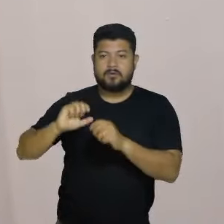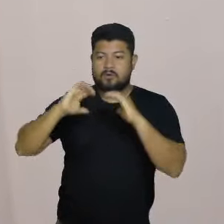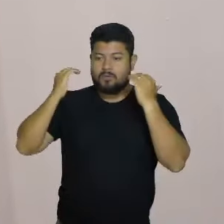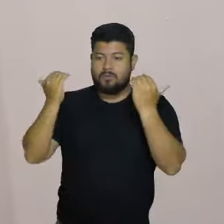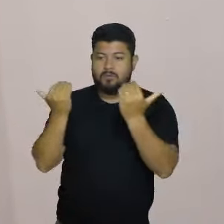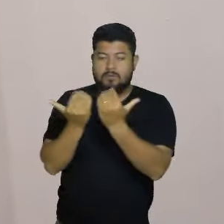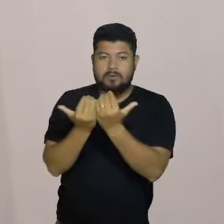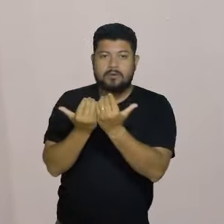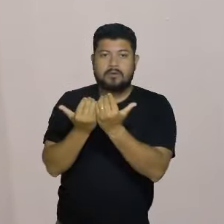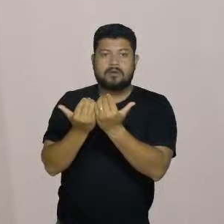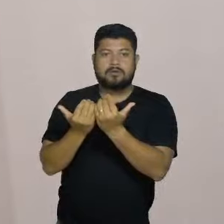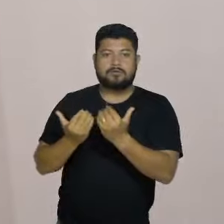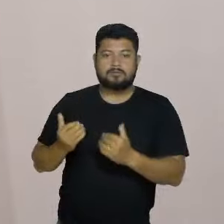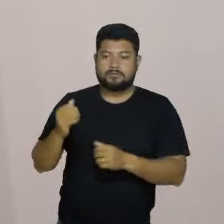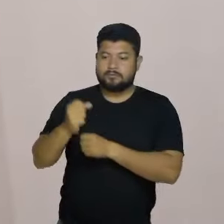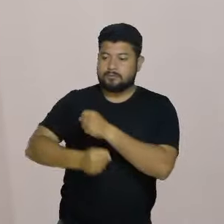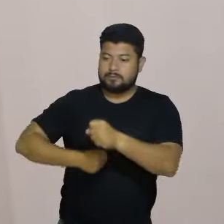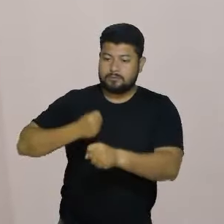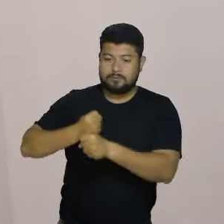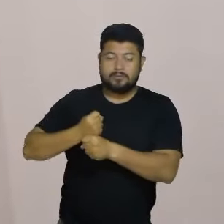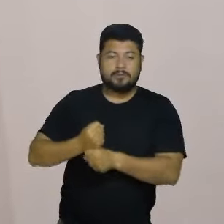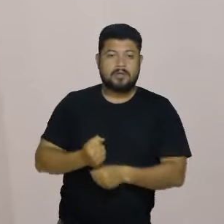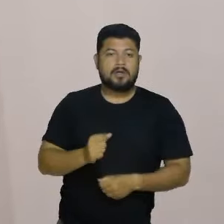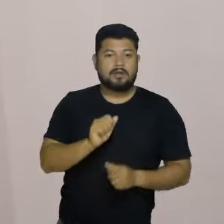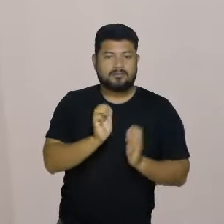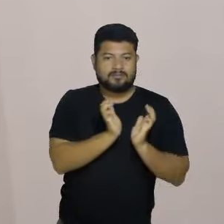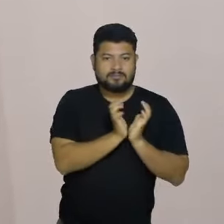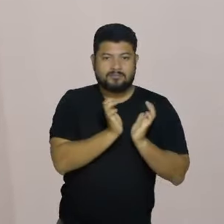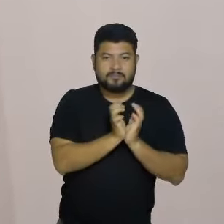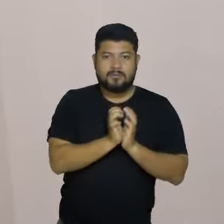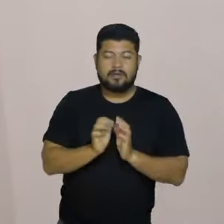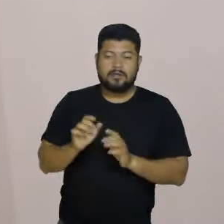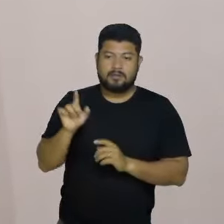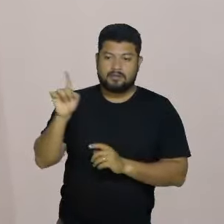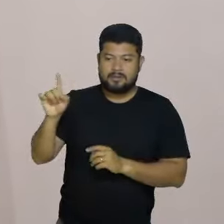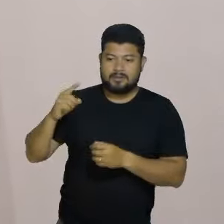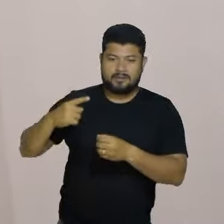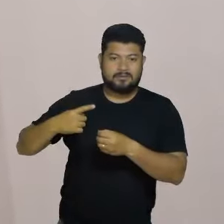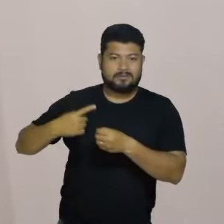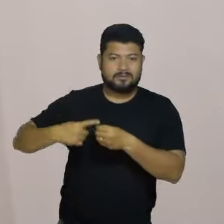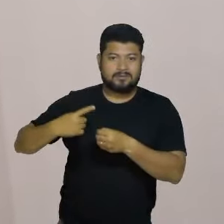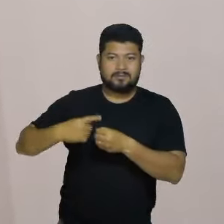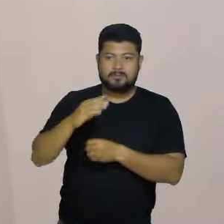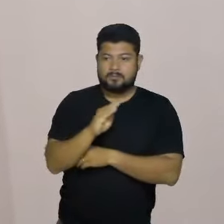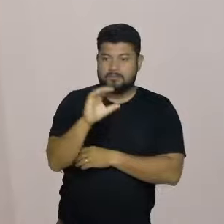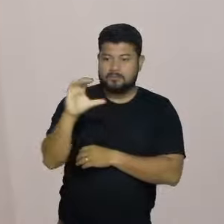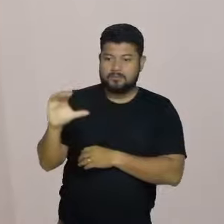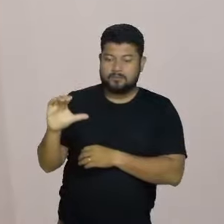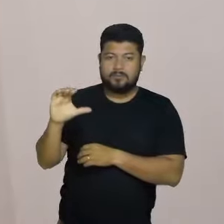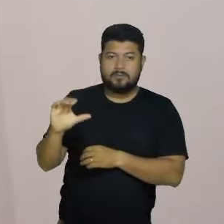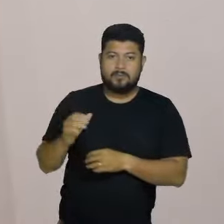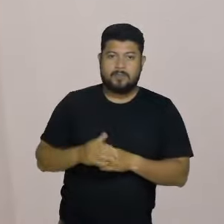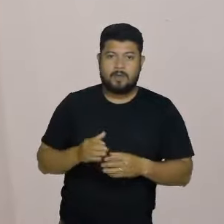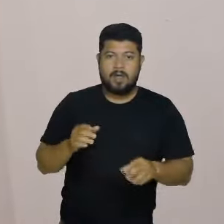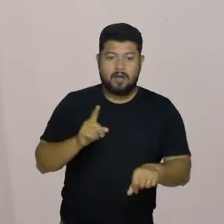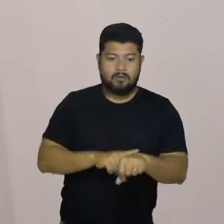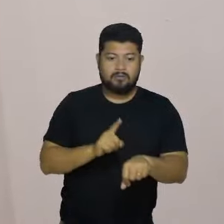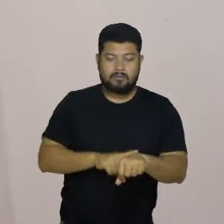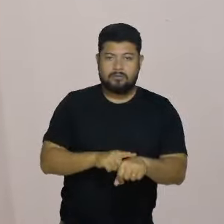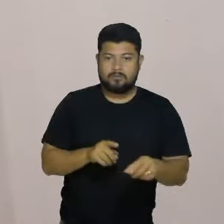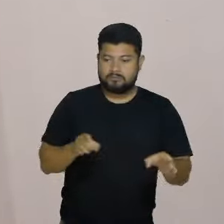final de semana passado em Balneário Camboriú, exitoso, apesar de estarmos num momento político